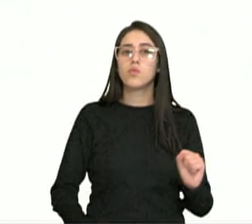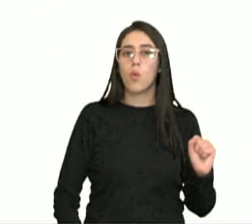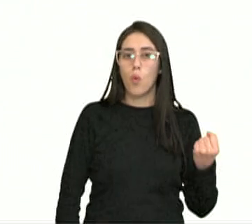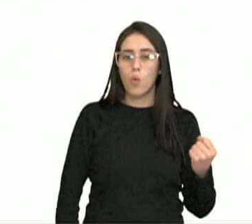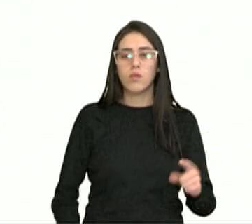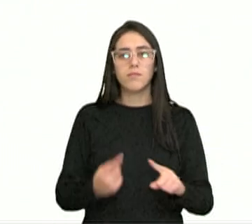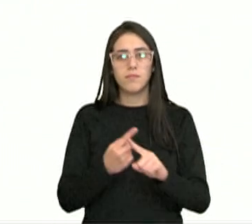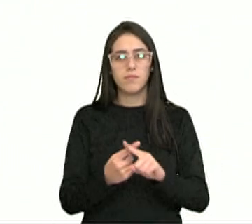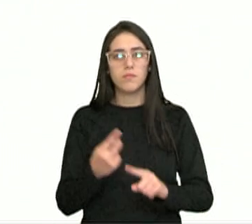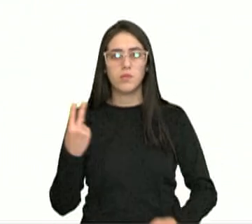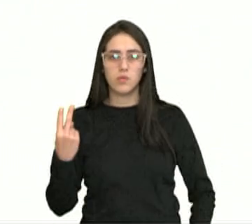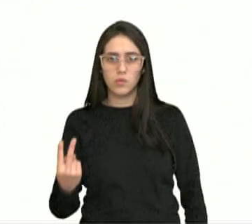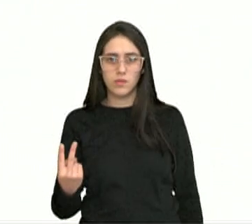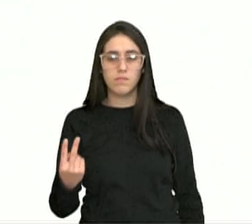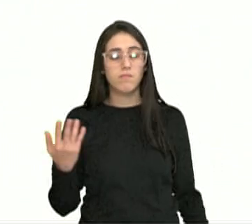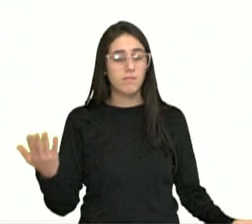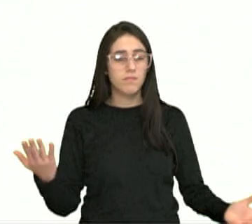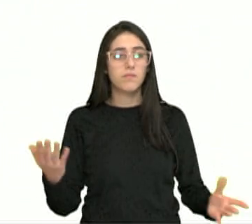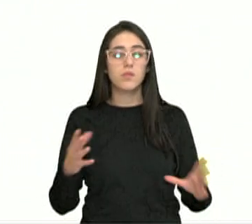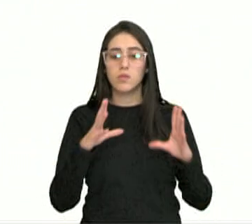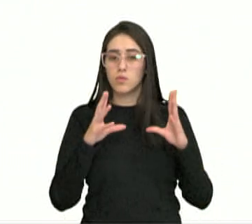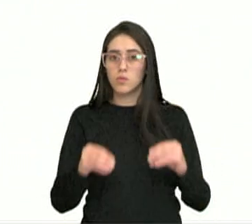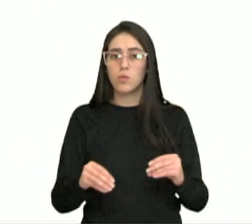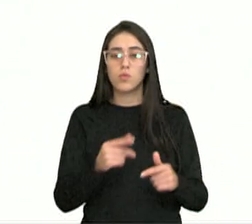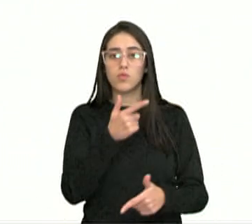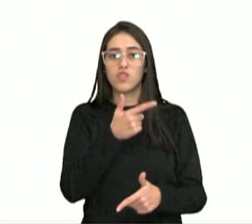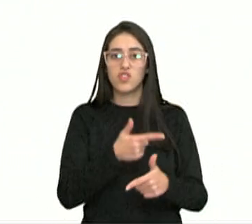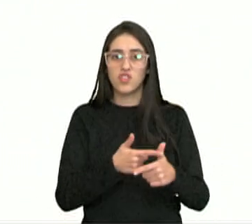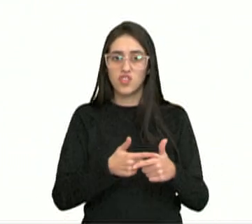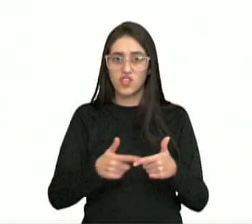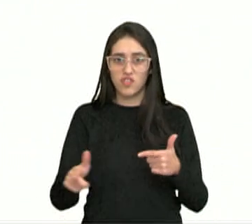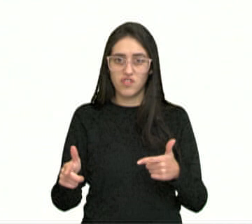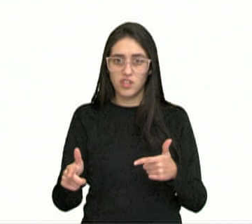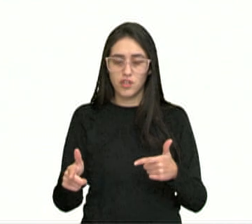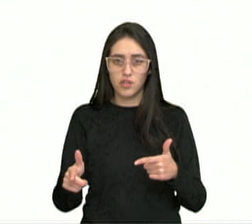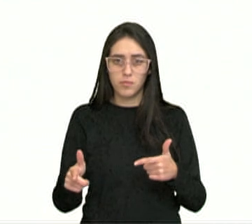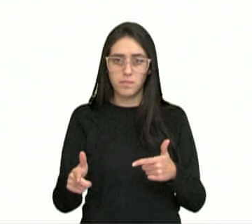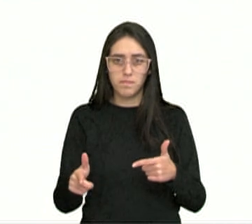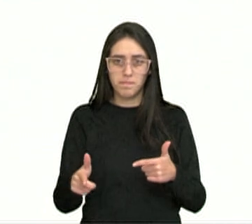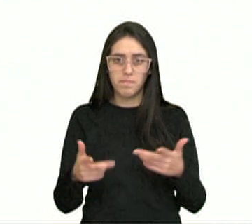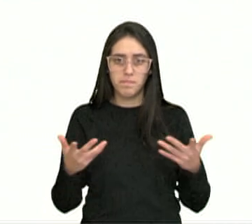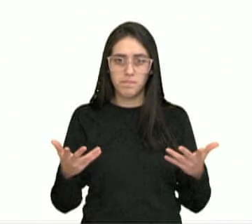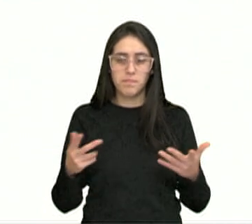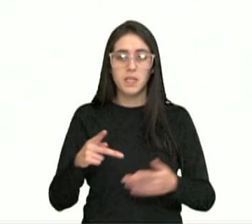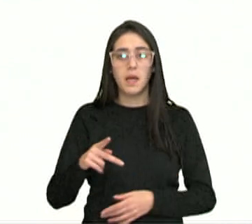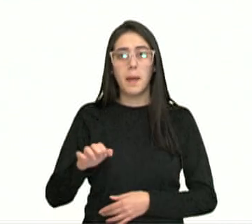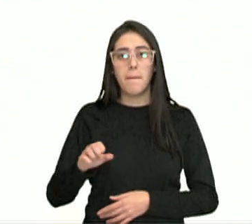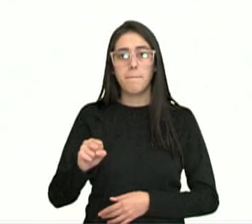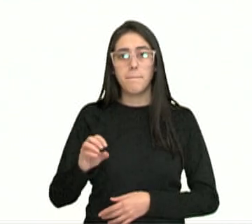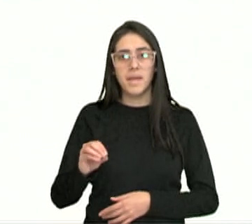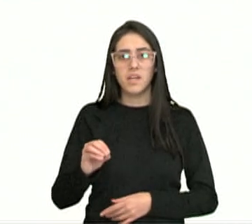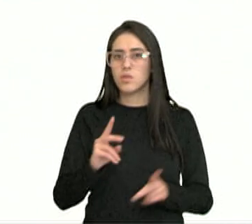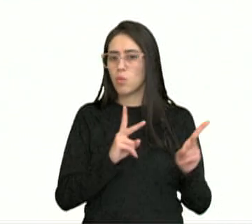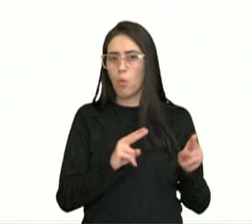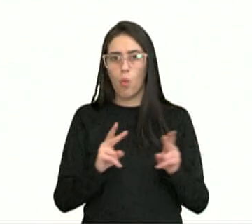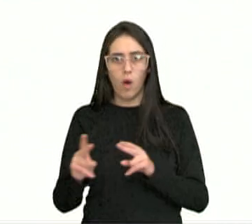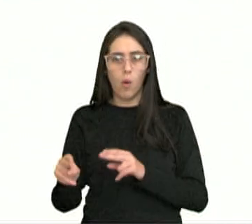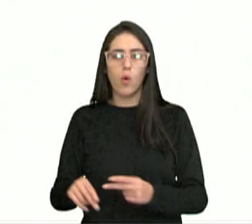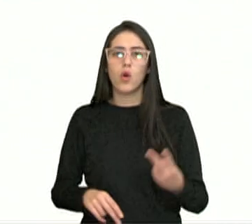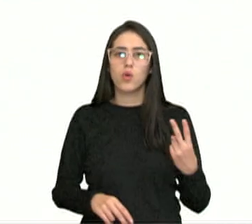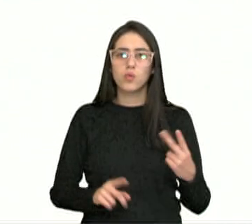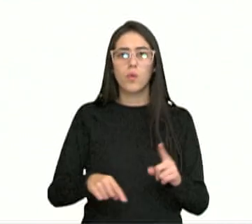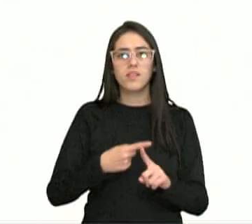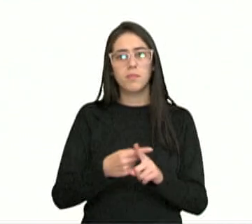2 também. Aí eu dividi pela soma de todos os pesos. Os pesos são iguais, né? 2 mais